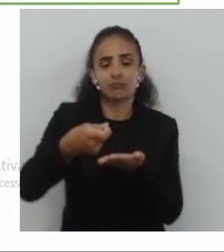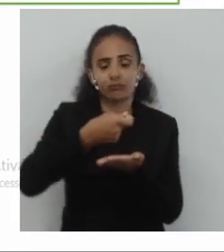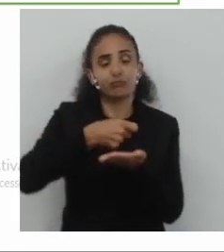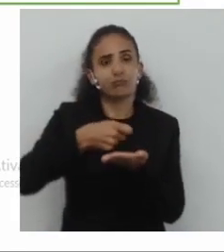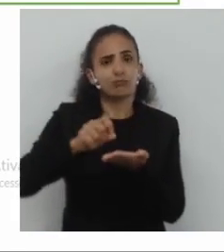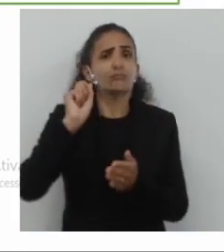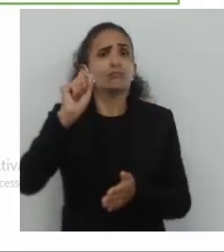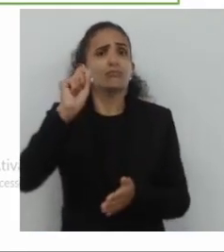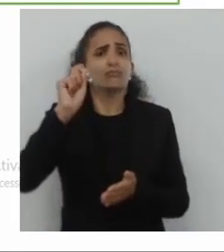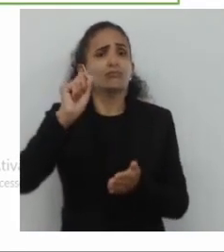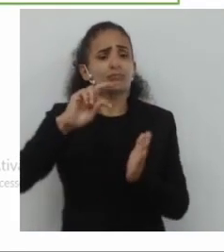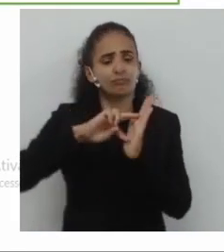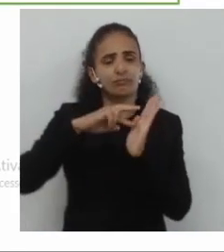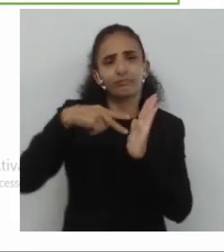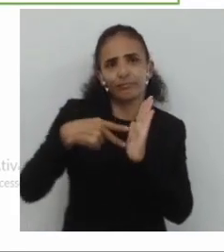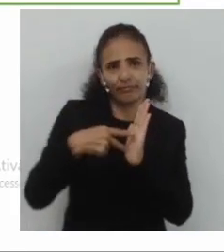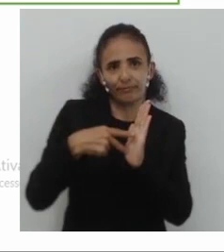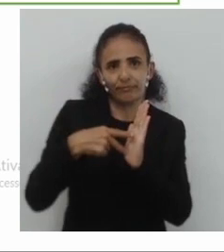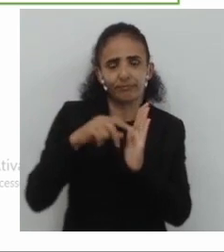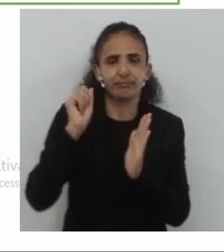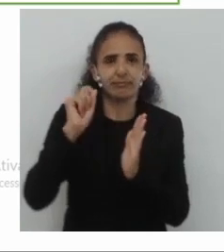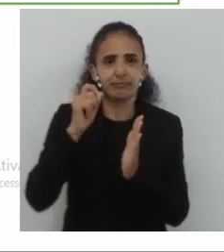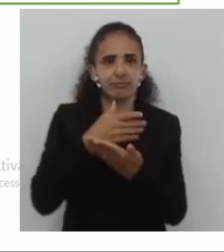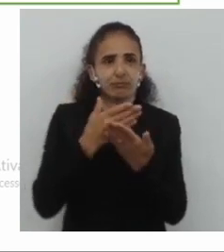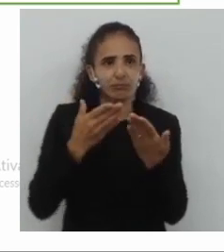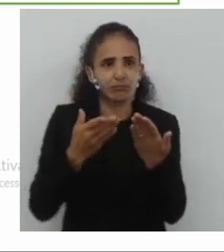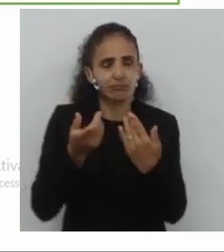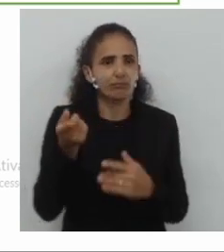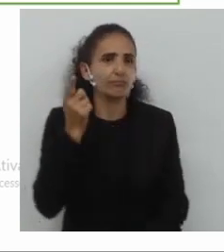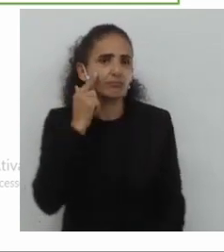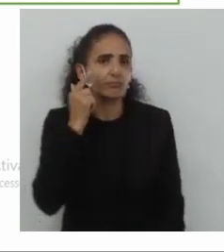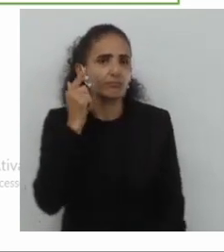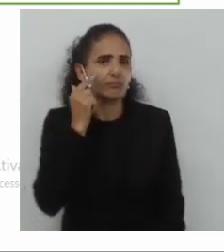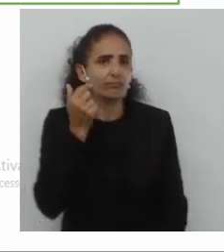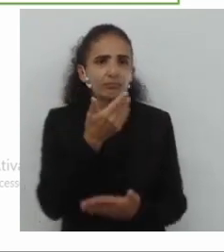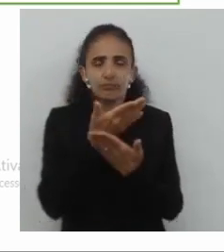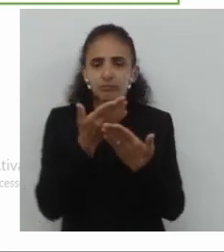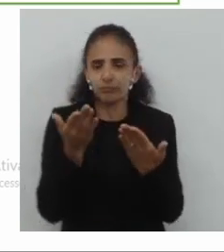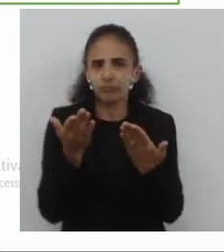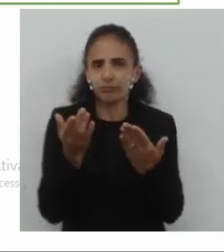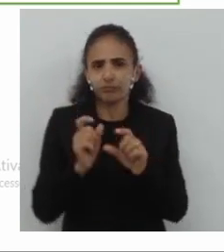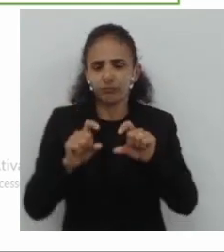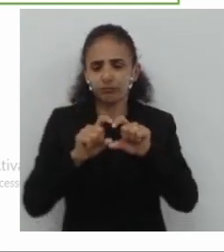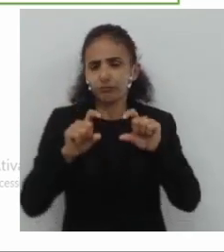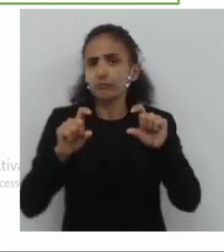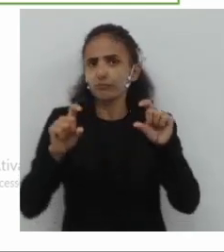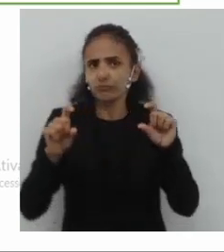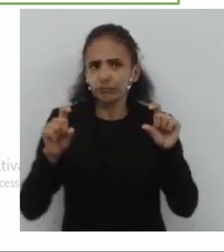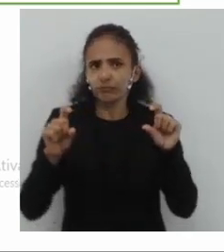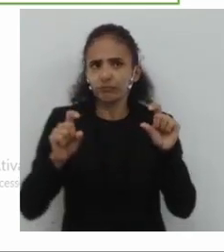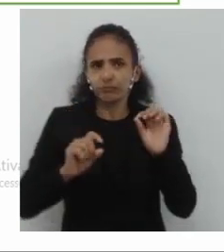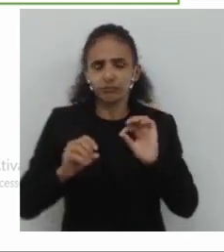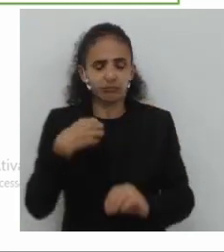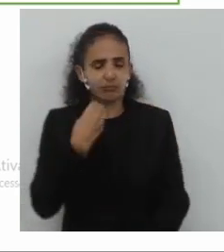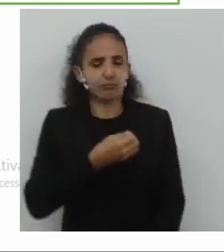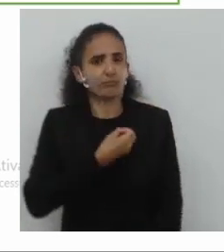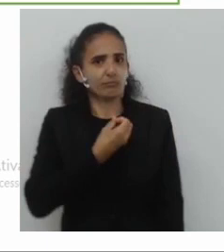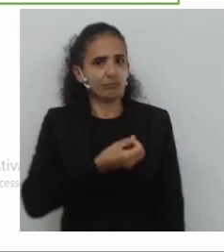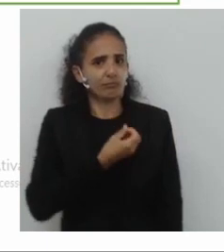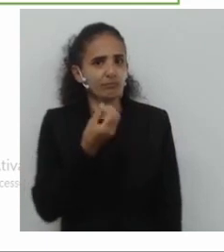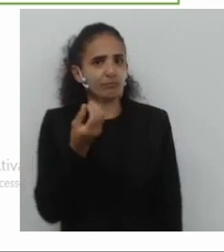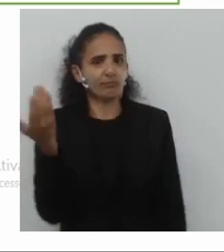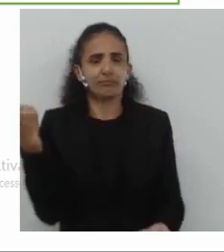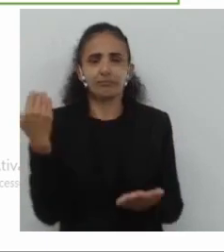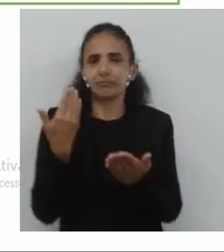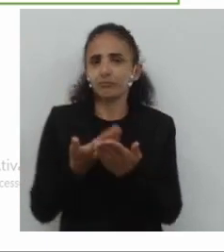de notas, o que é isso? O que é a tomada de notas? Vejam só, olhem esse pequeno comentário. Na vida